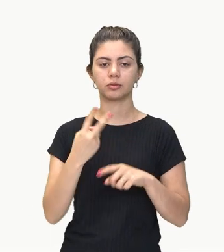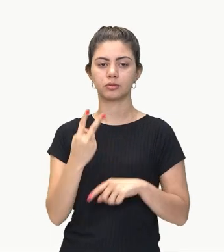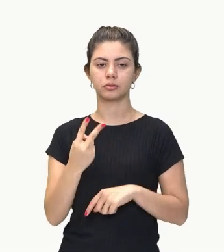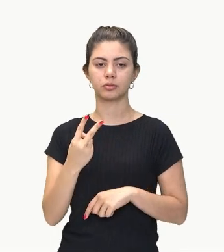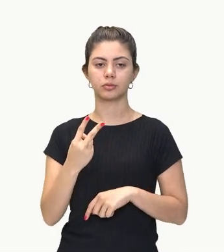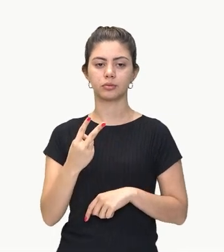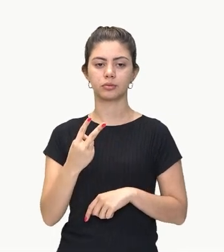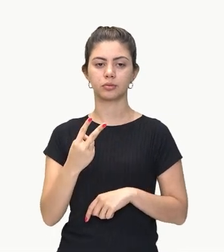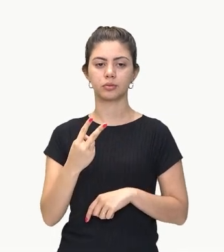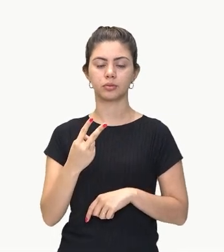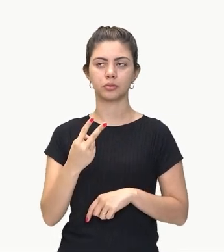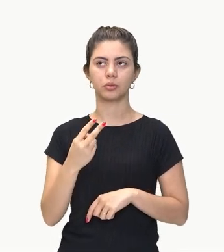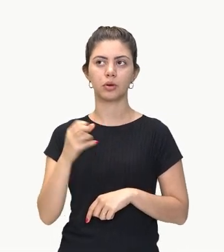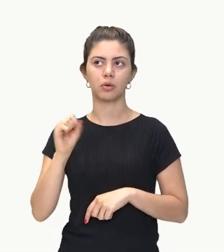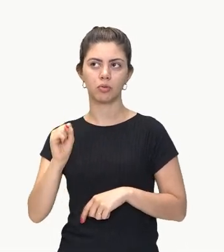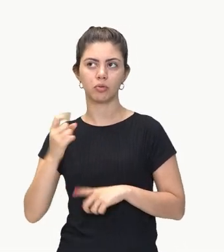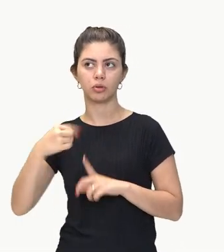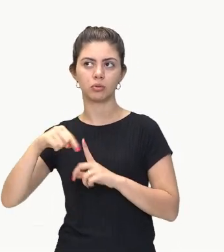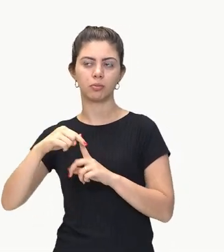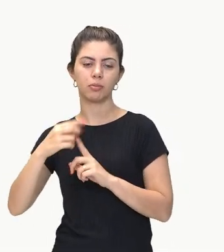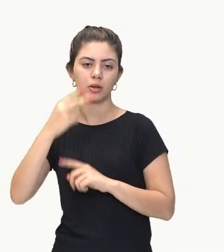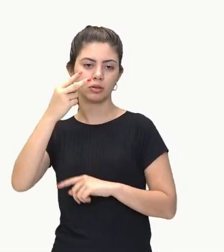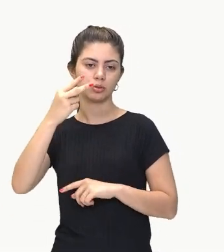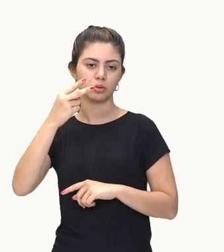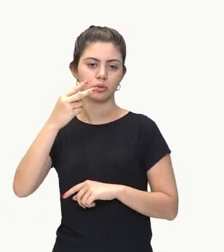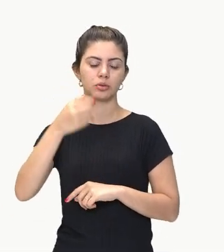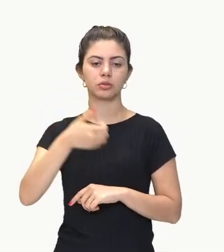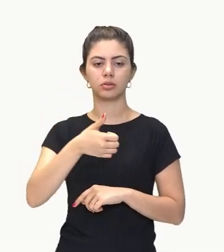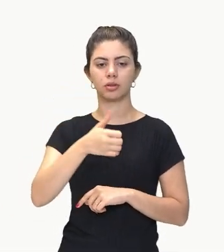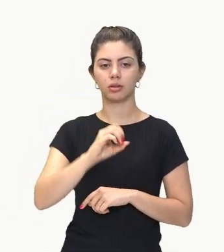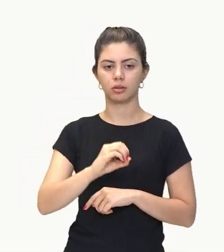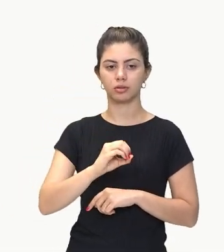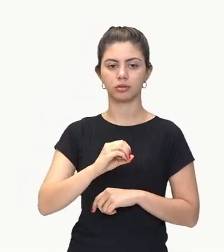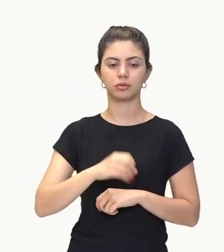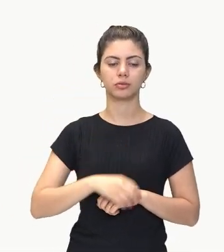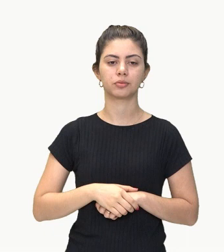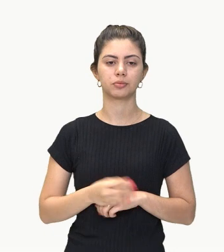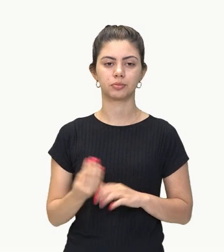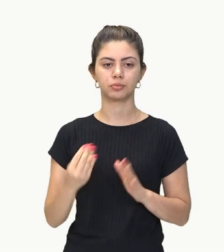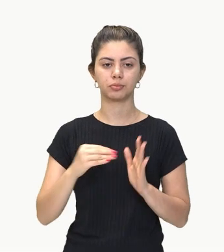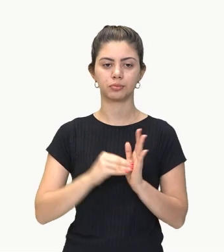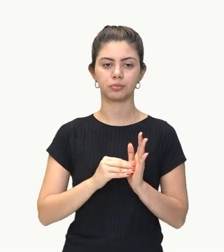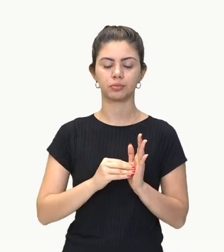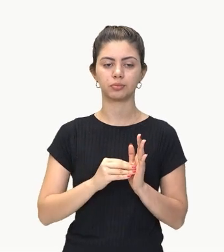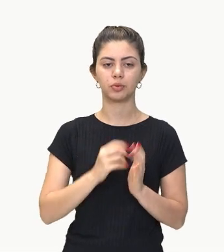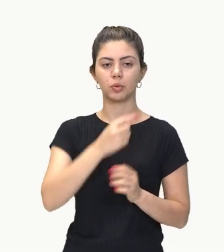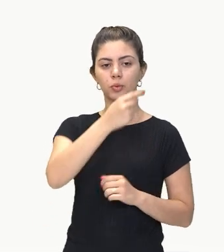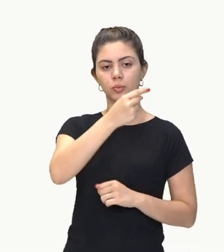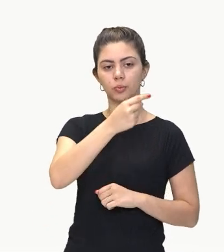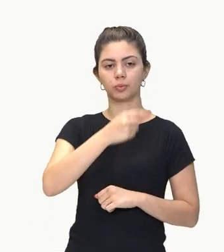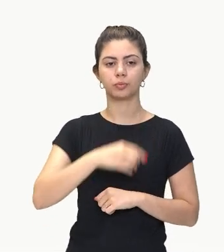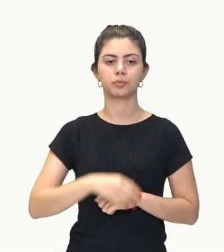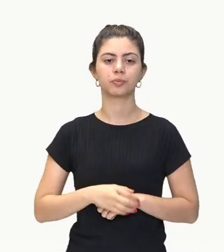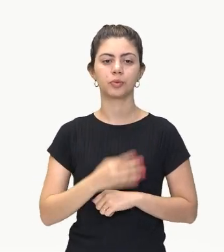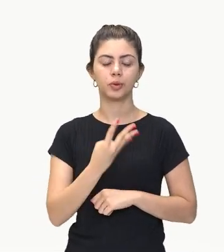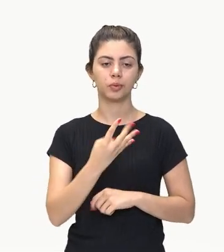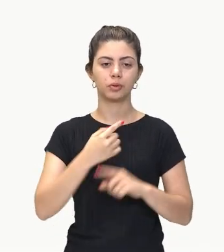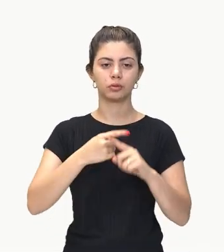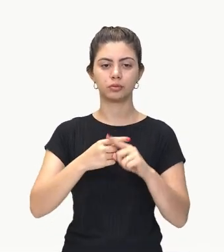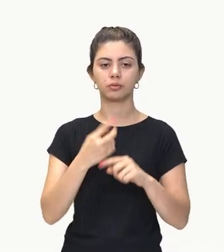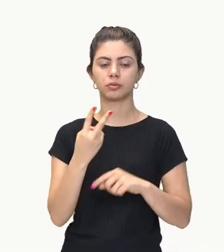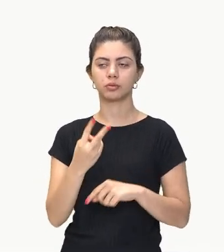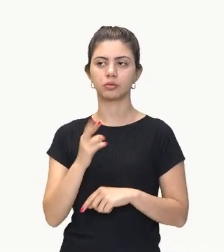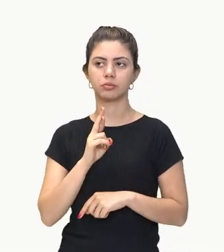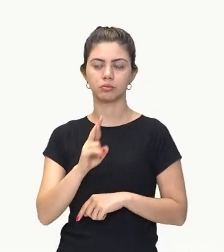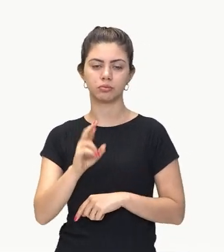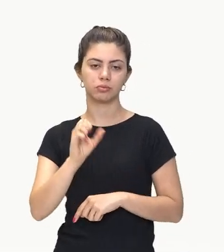2, 8. Com 2 que subiu, 10. Fica o 0, sobe 1. E 4 vezes 2,